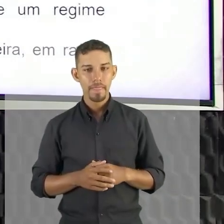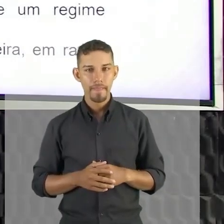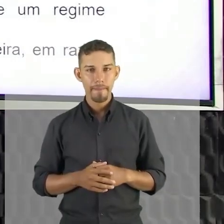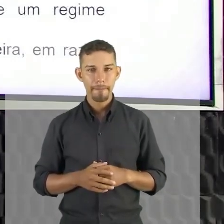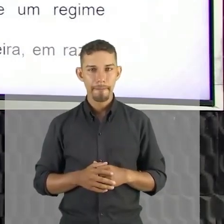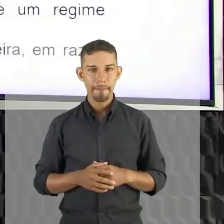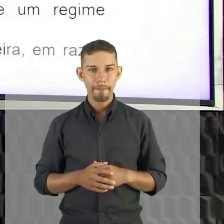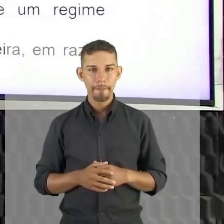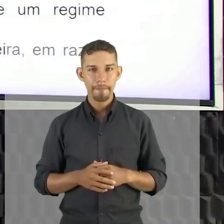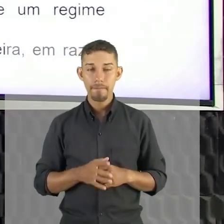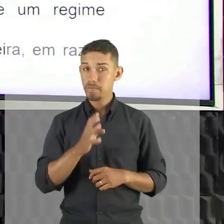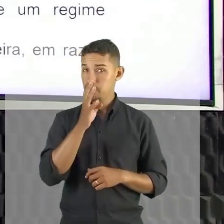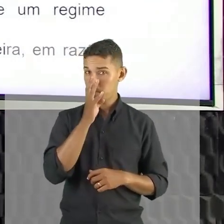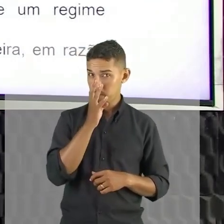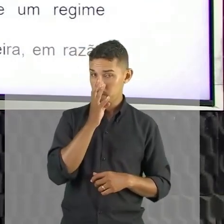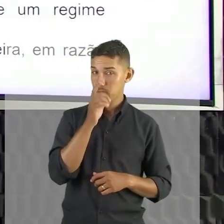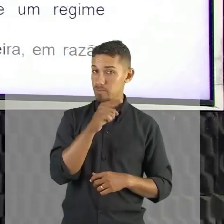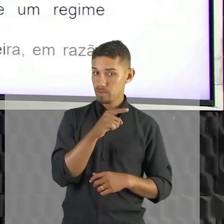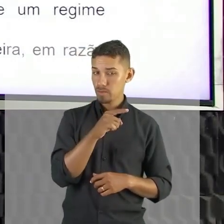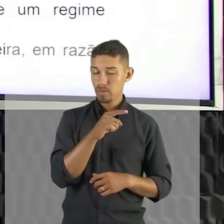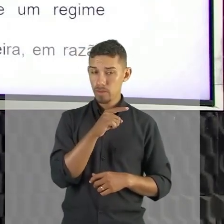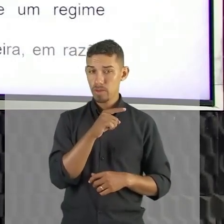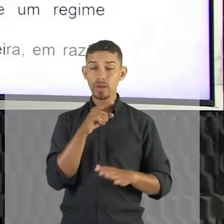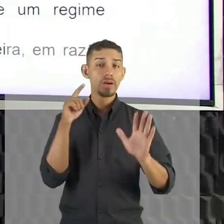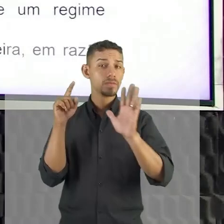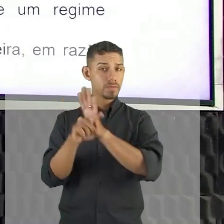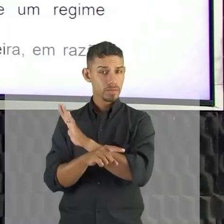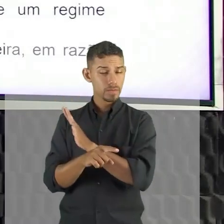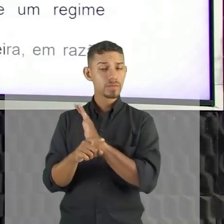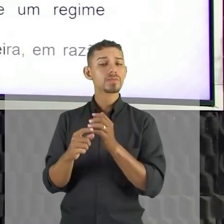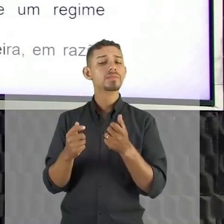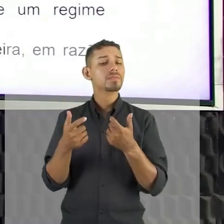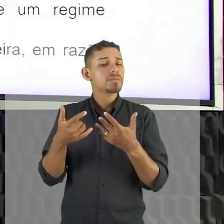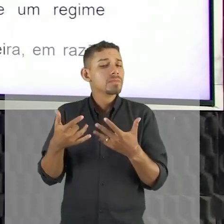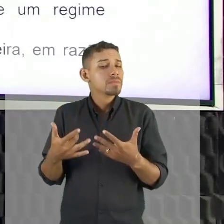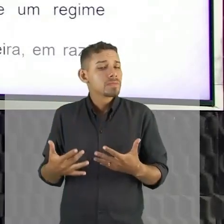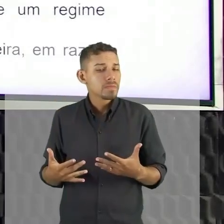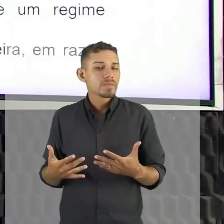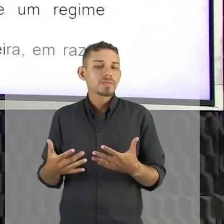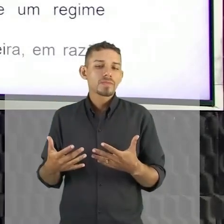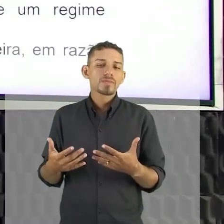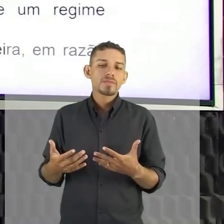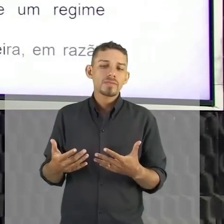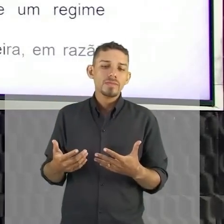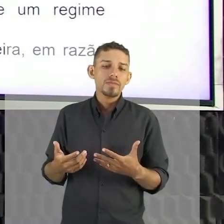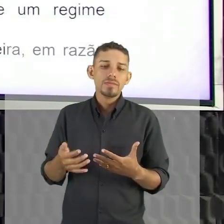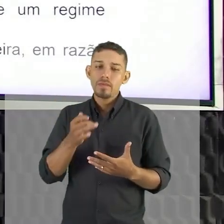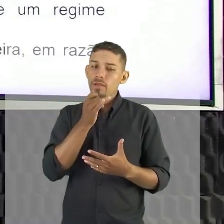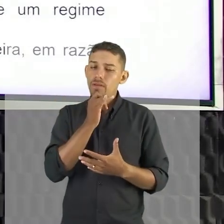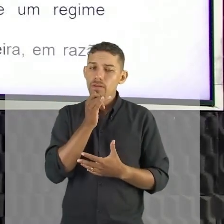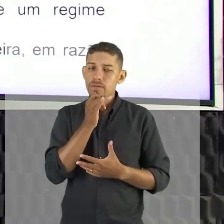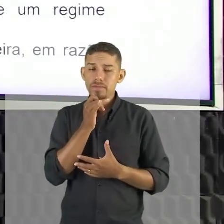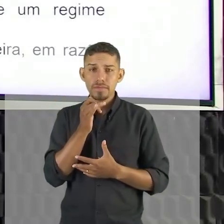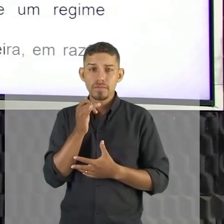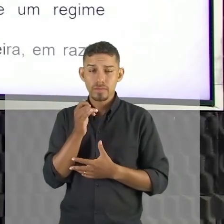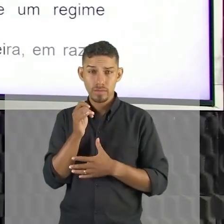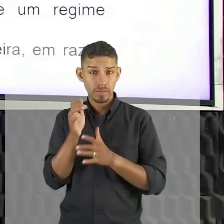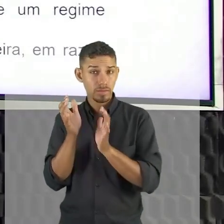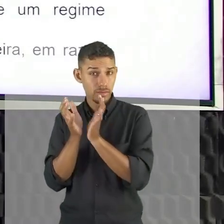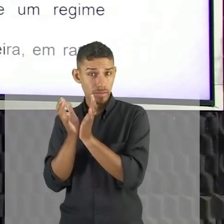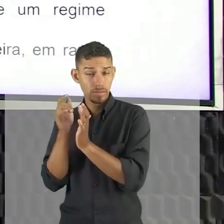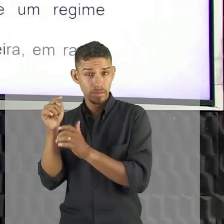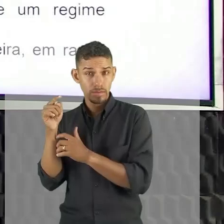observe bem, né? É uma questão que ela trata, no seu escopo maior, sobre a Guerra do Paraguai, mas